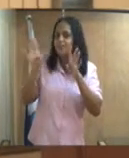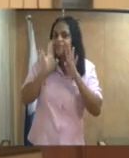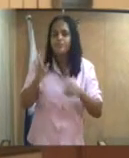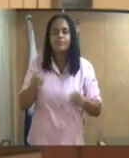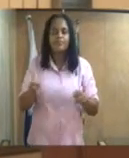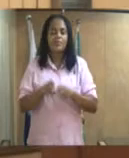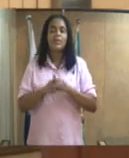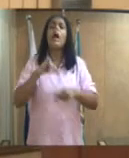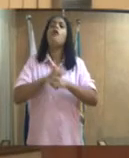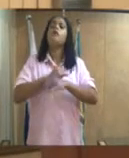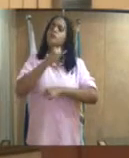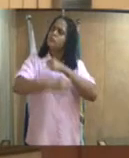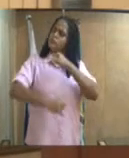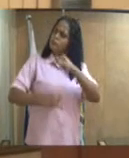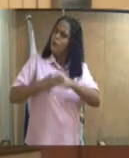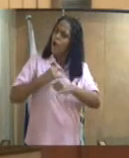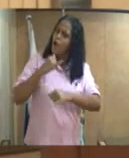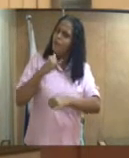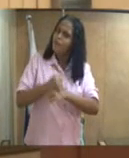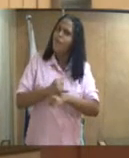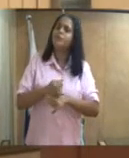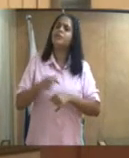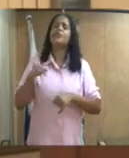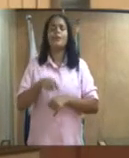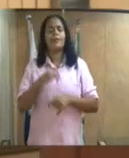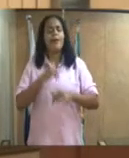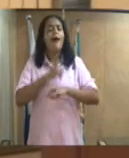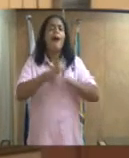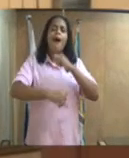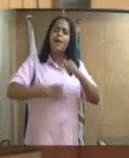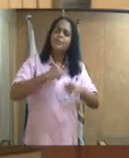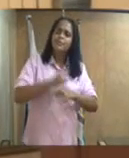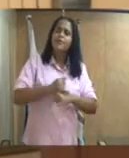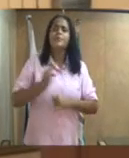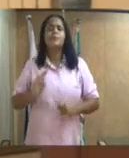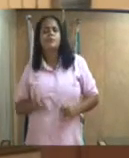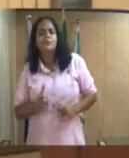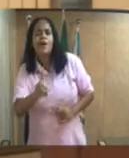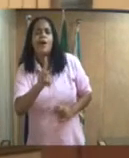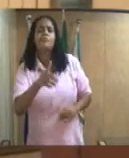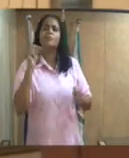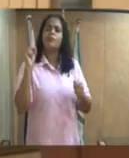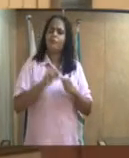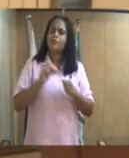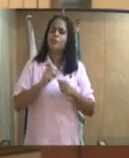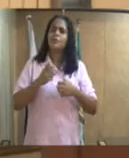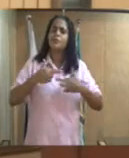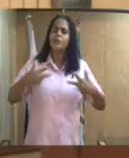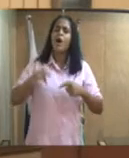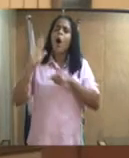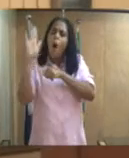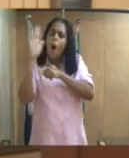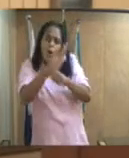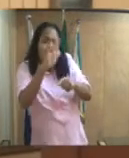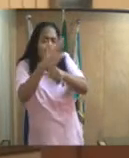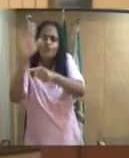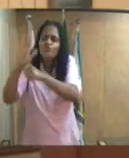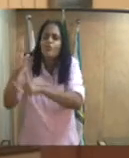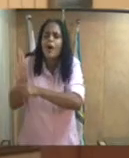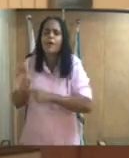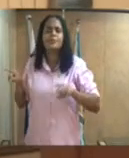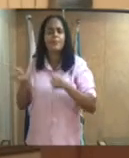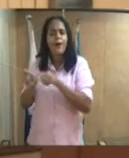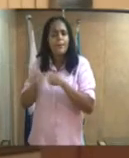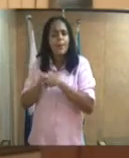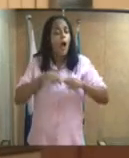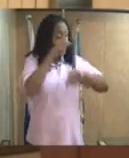a internet, que a nossa casa hoje, ela está sempre colocando, tem aí ajudado na publicação, e a população de Duque